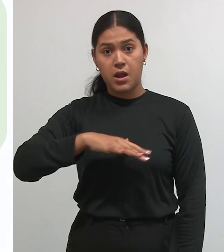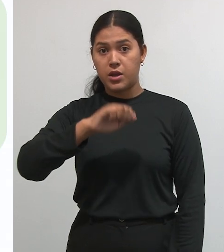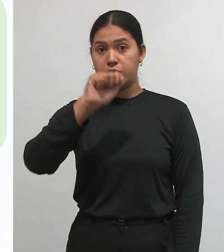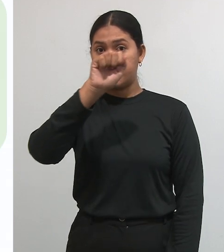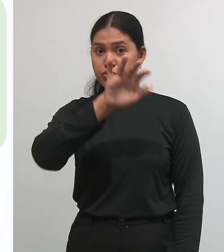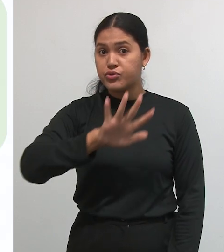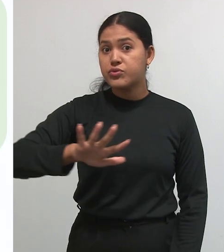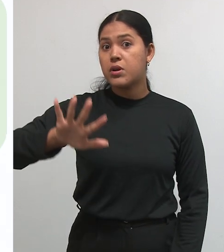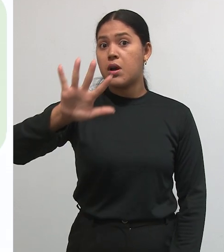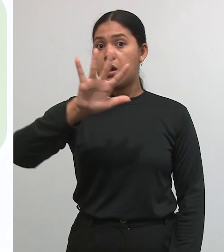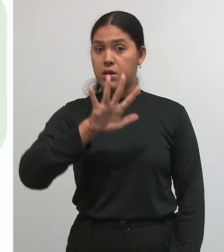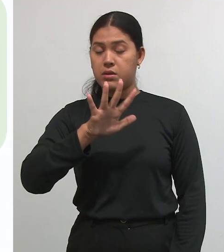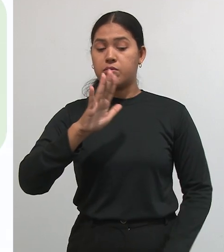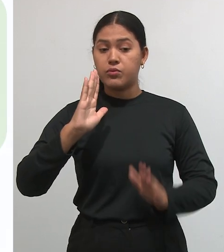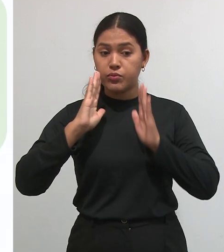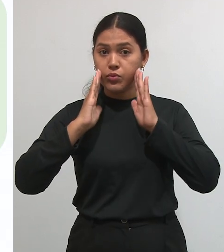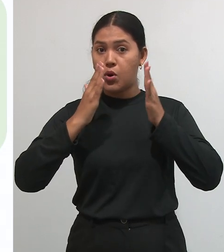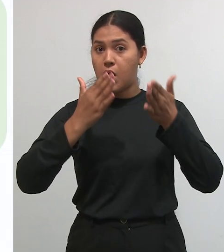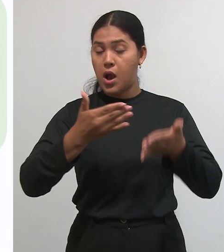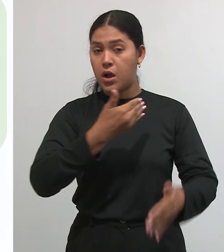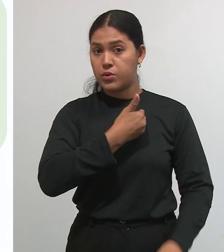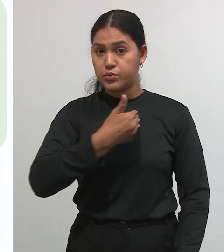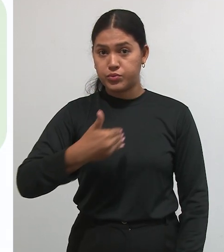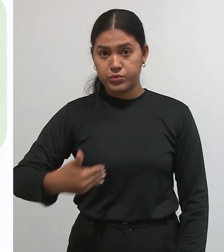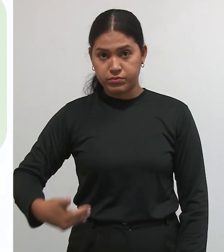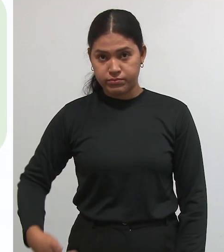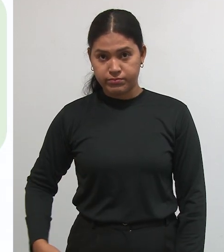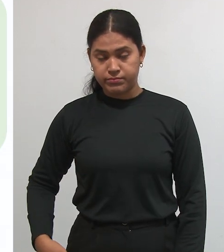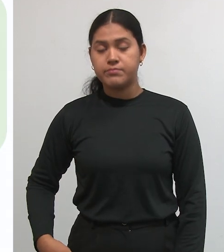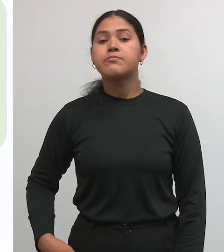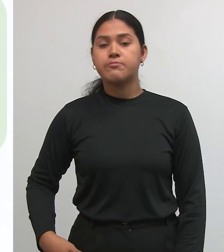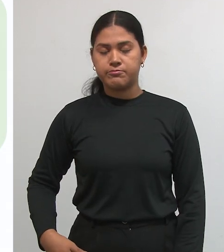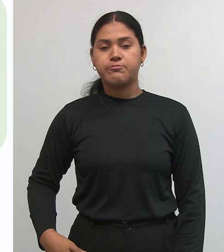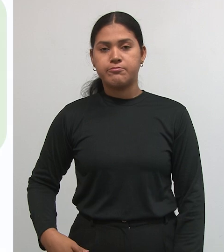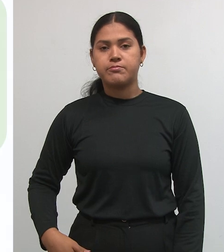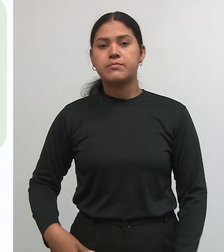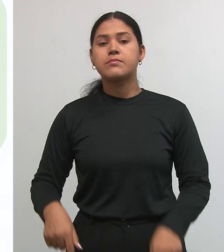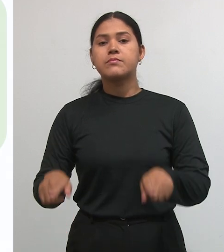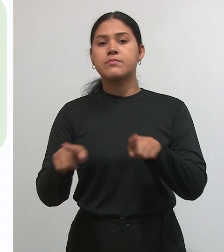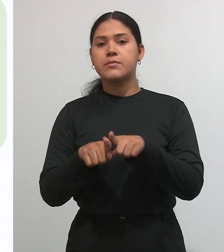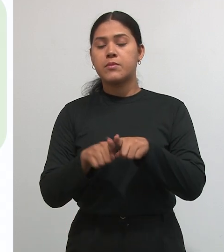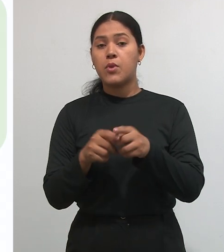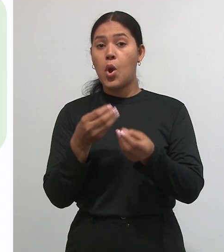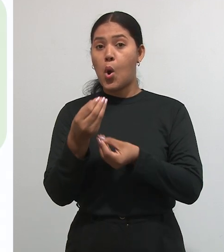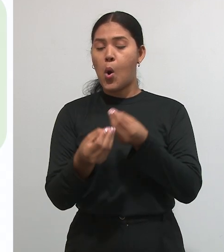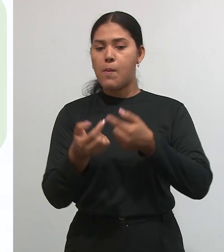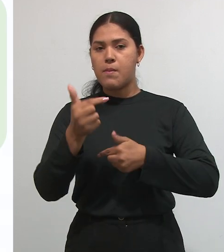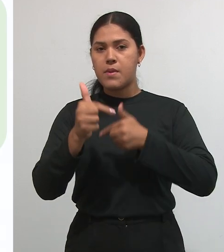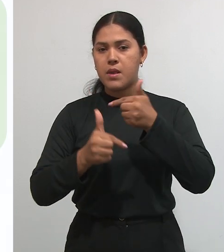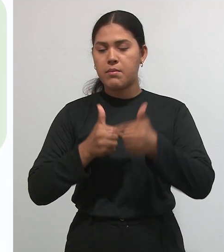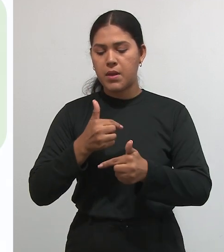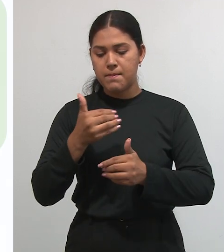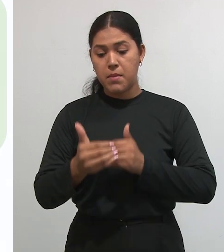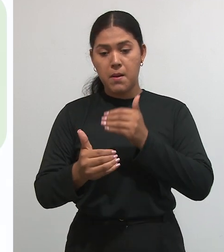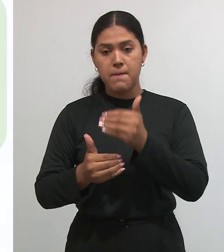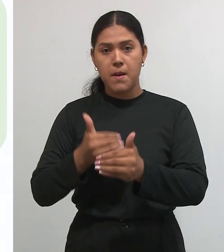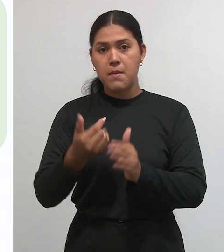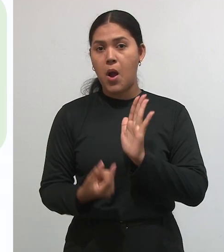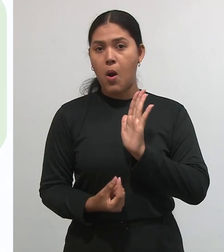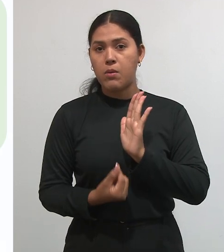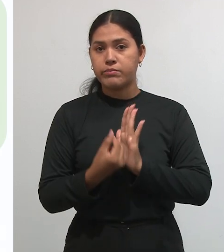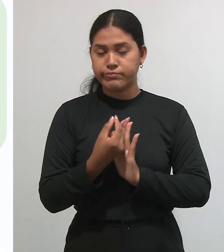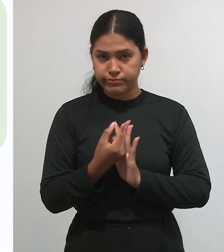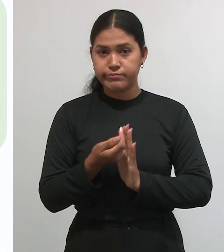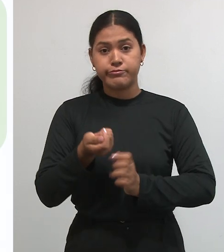a contabilidade de setor aplicada ao setor público. Na parte 1, aborda sobre os procedimentos contábeis orçamentários.